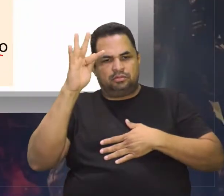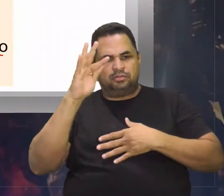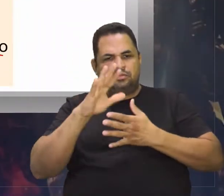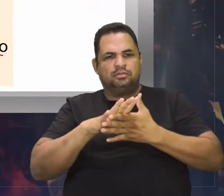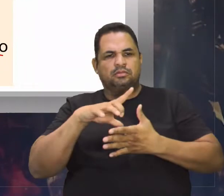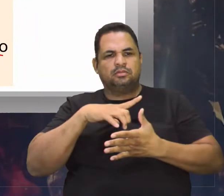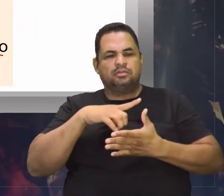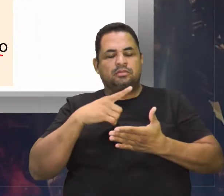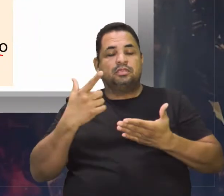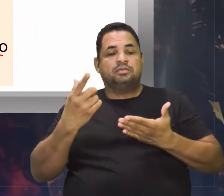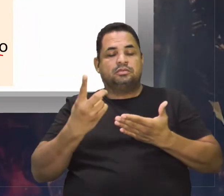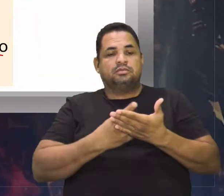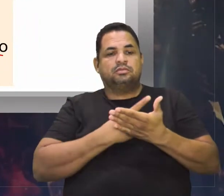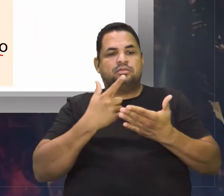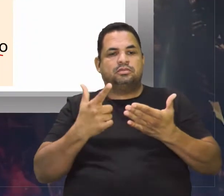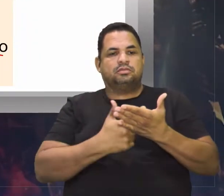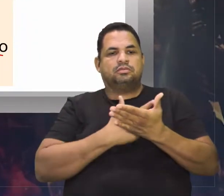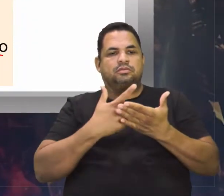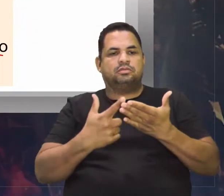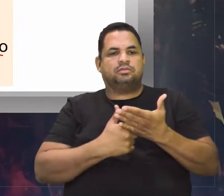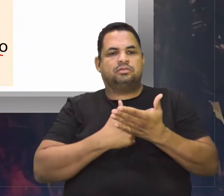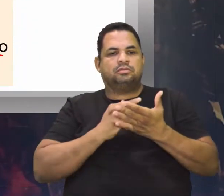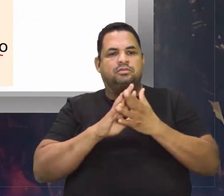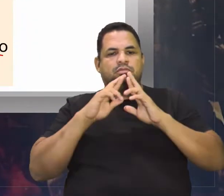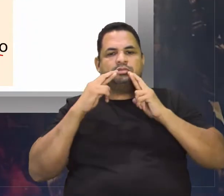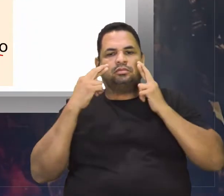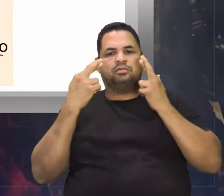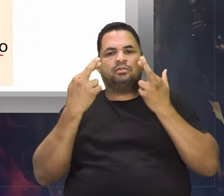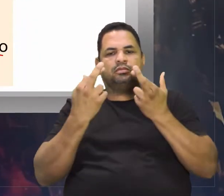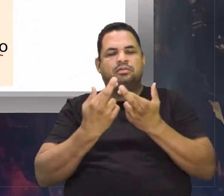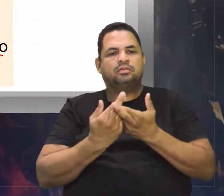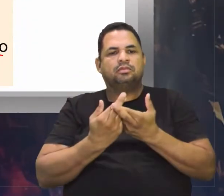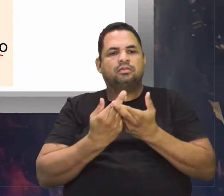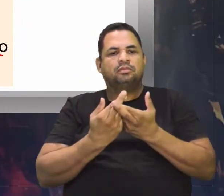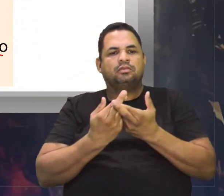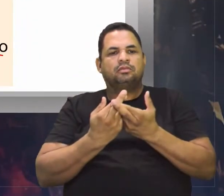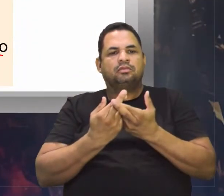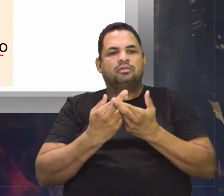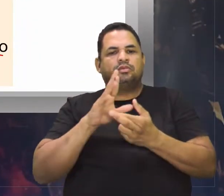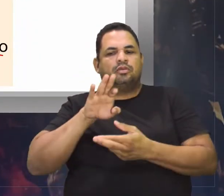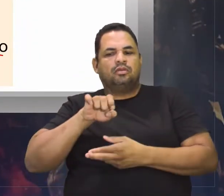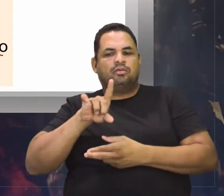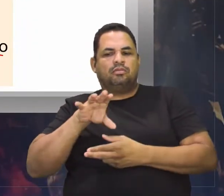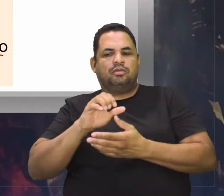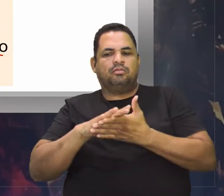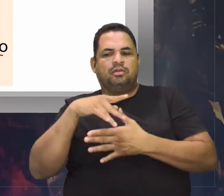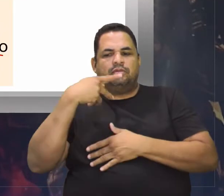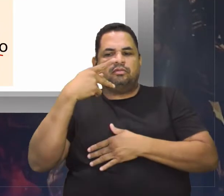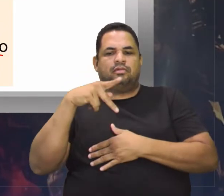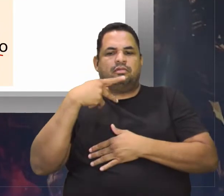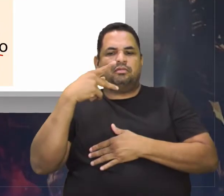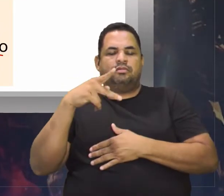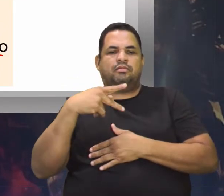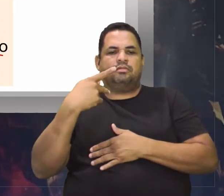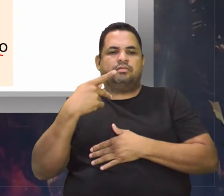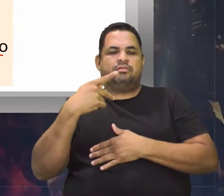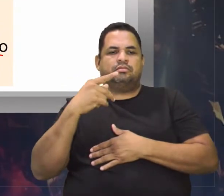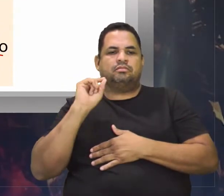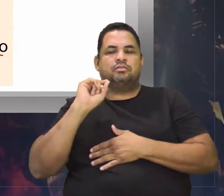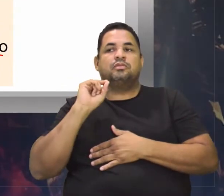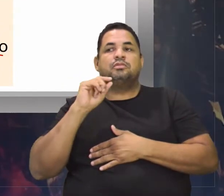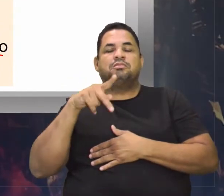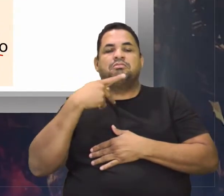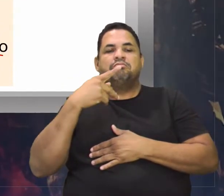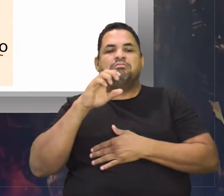ser um livro que ele vai reunir o que Maomé contou. O que vai ser